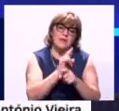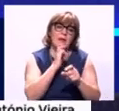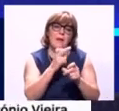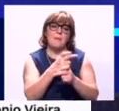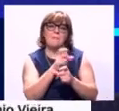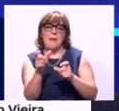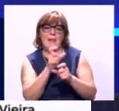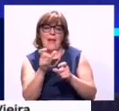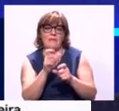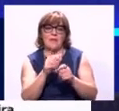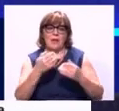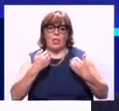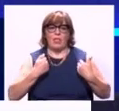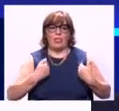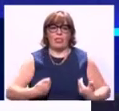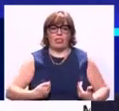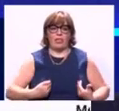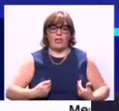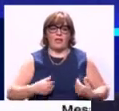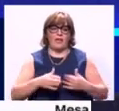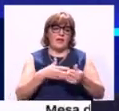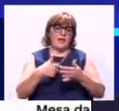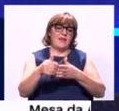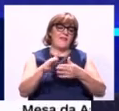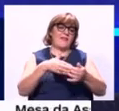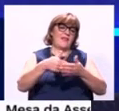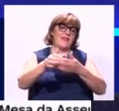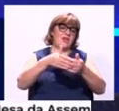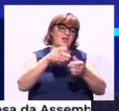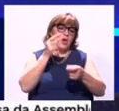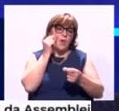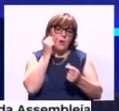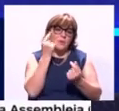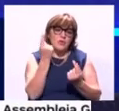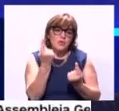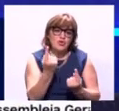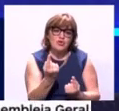palavra, passividade, o deixa andar. Apareceu esse homem sozinho.